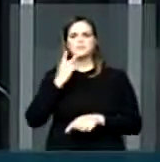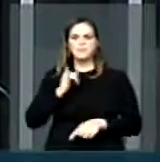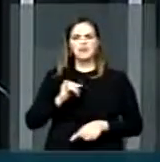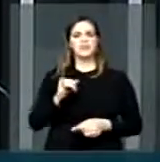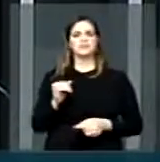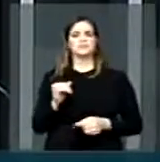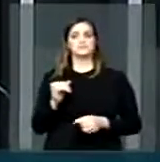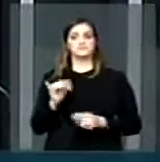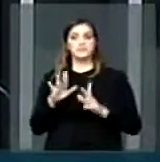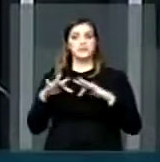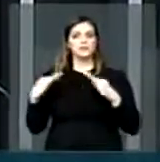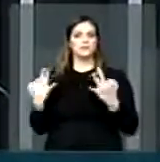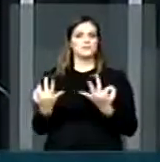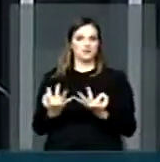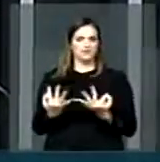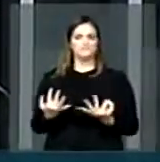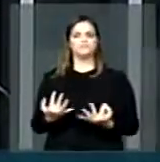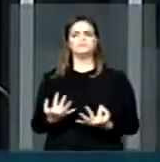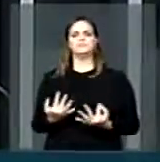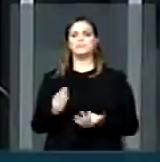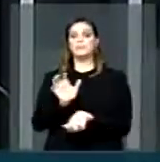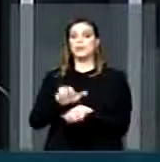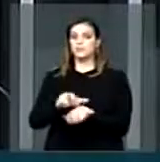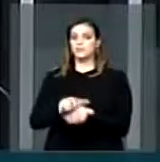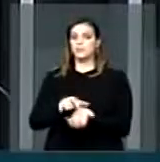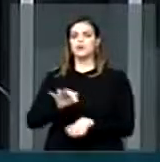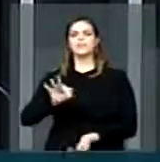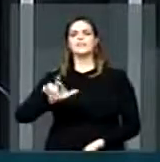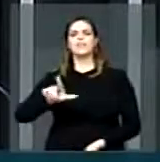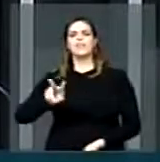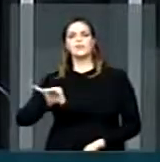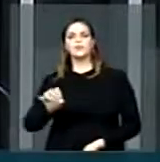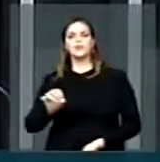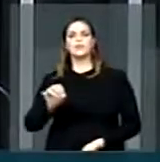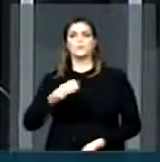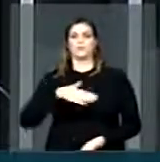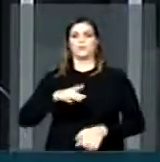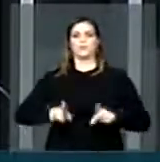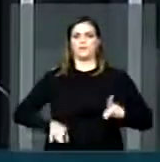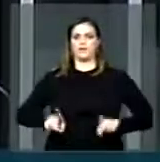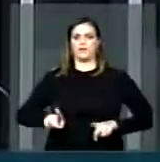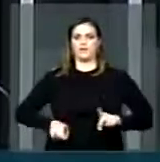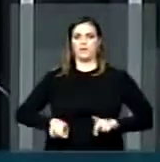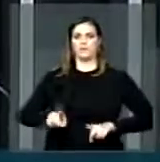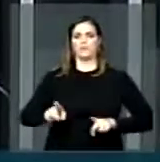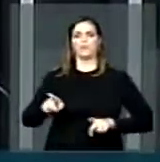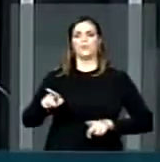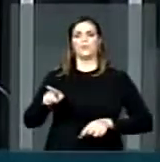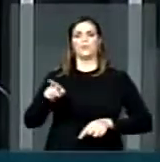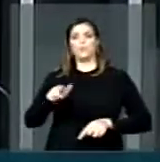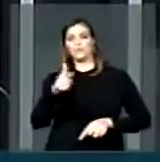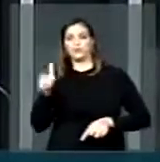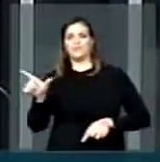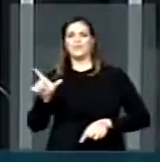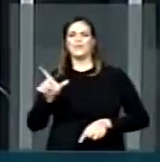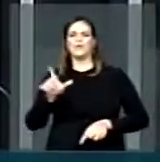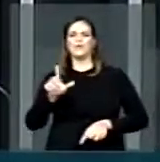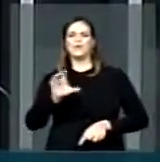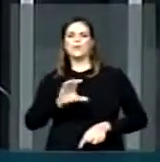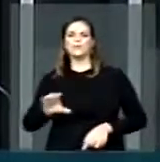também desembargador em Pernambuco, o Flávio, que é meu primo, Flávio Patriota, seu cunhado, ele foi eleito